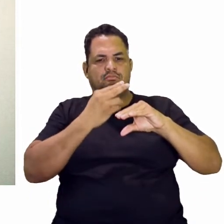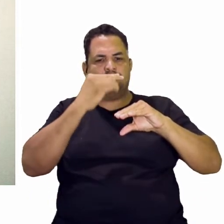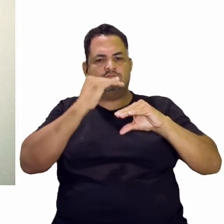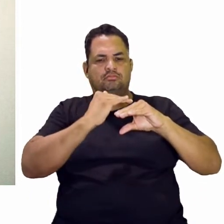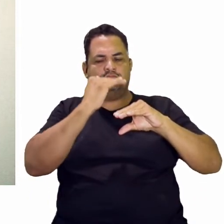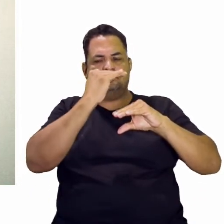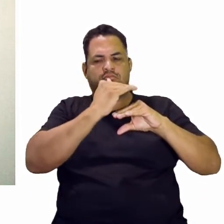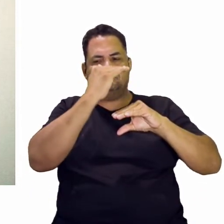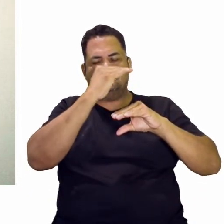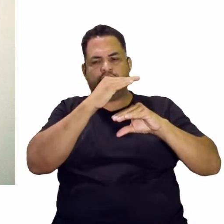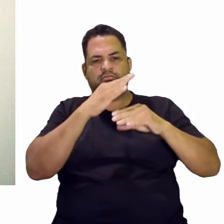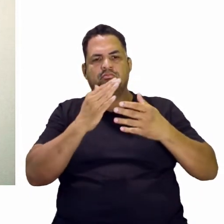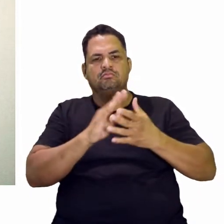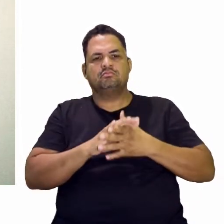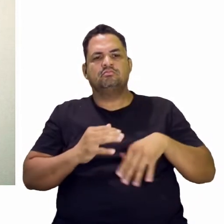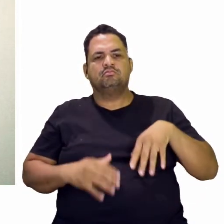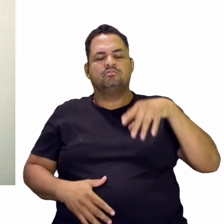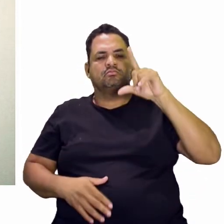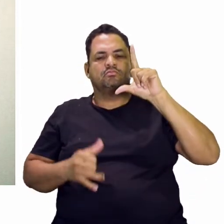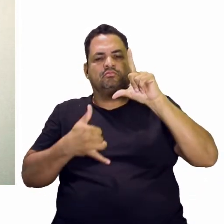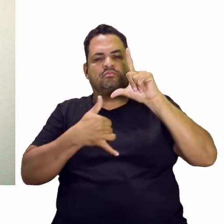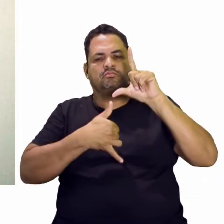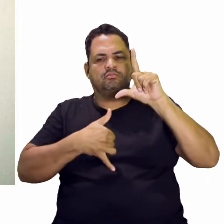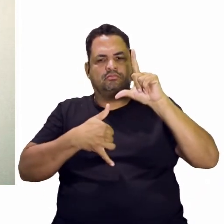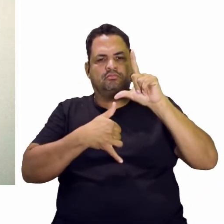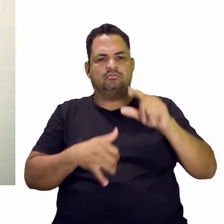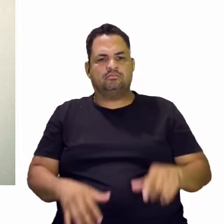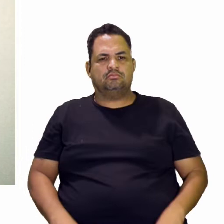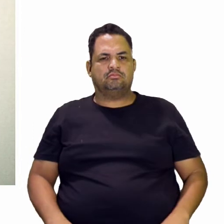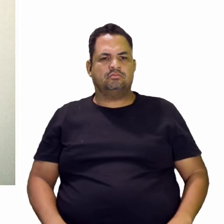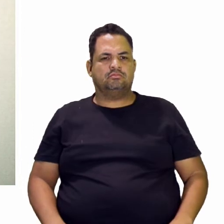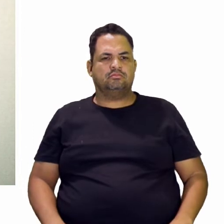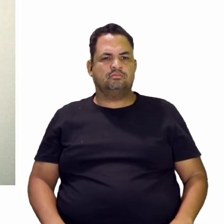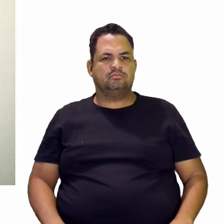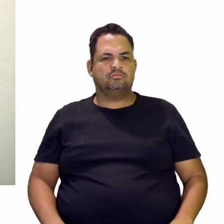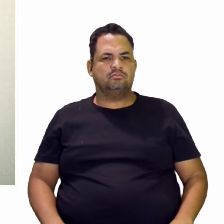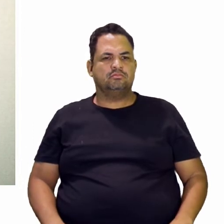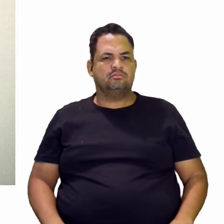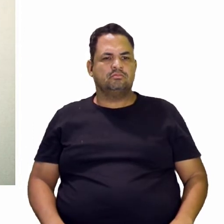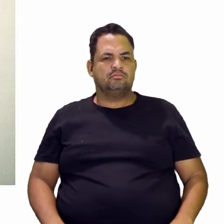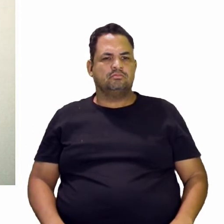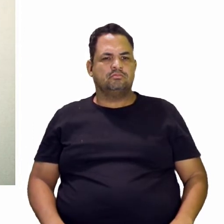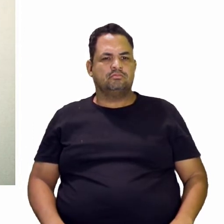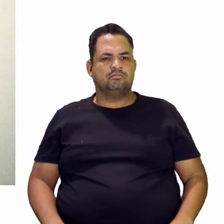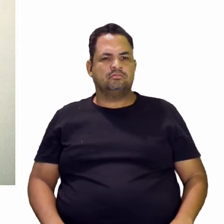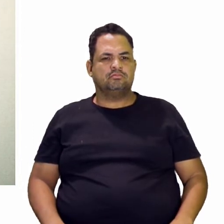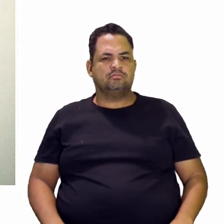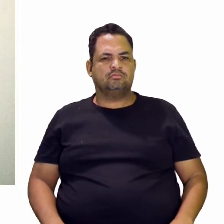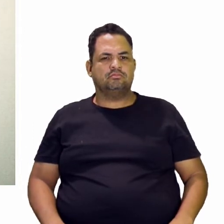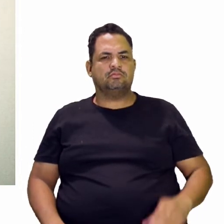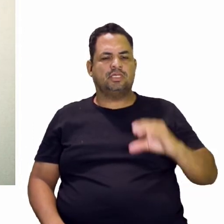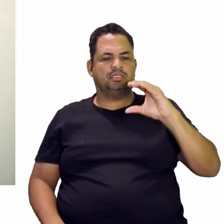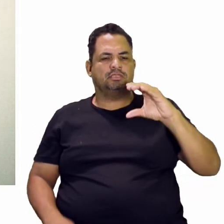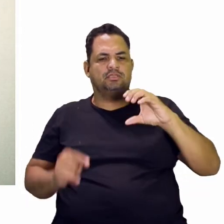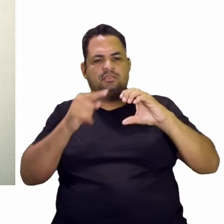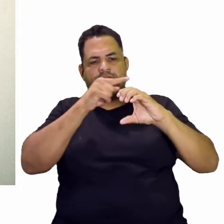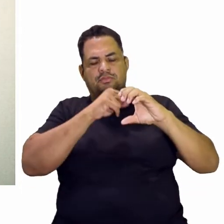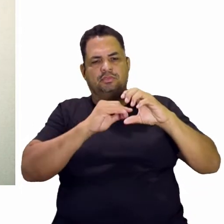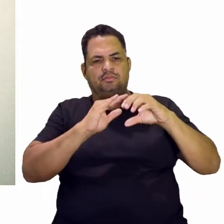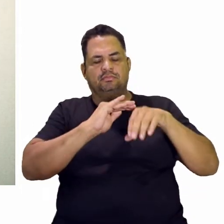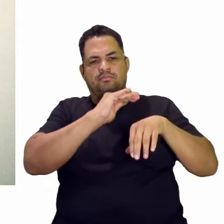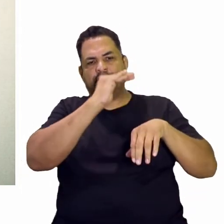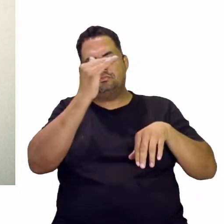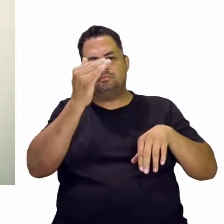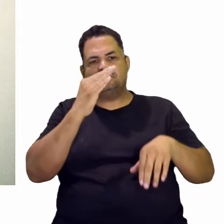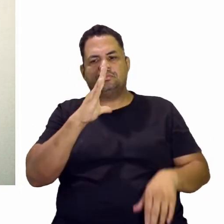lipídica. Então, os lipídios, eles vão ter uma parte que a gente chama de cabeça e é aqui